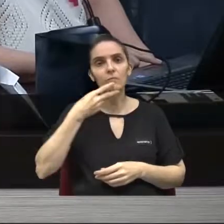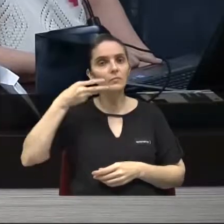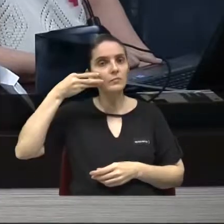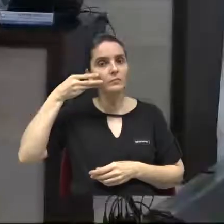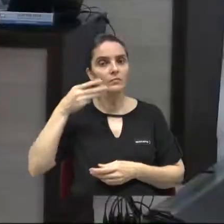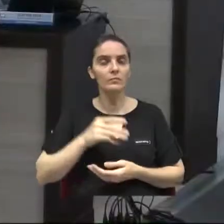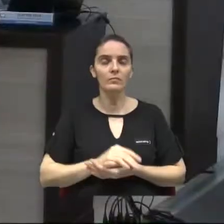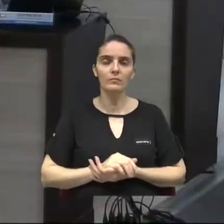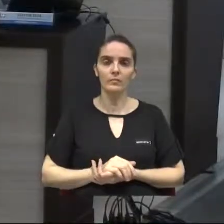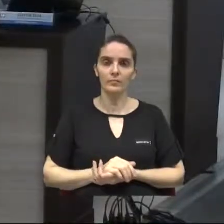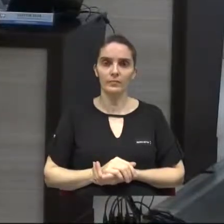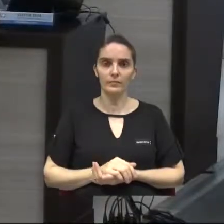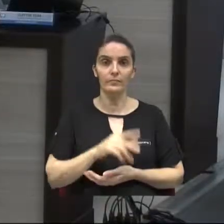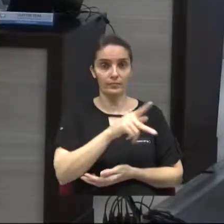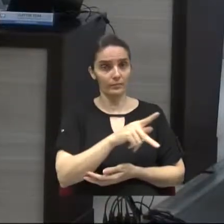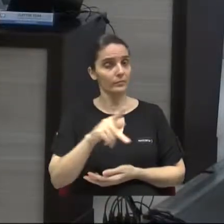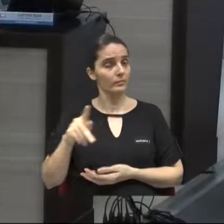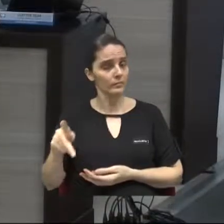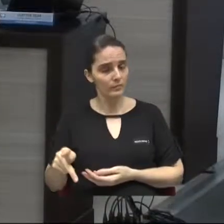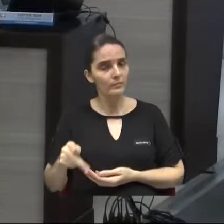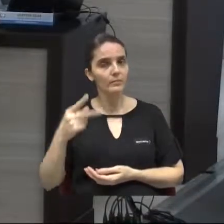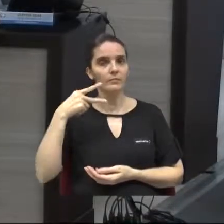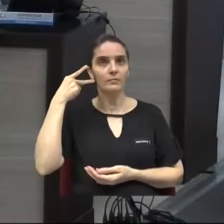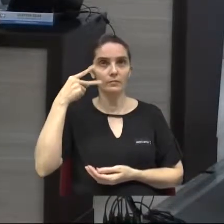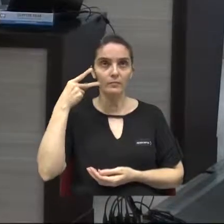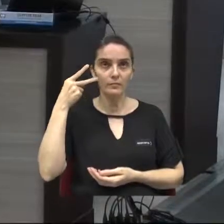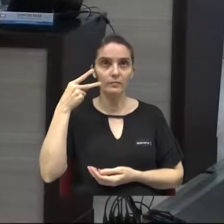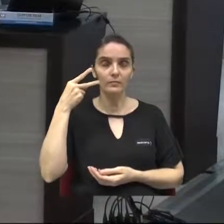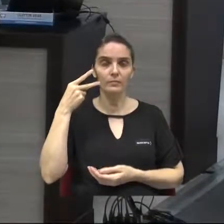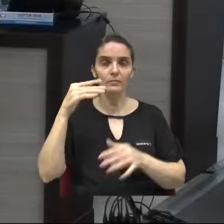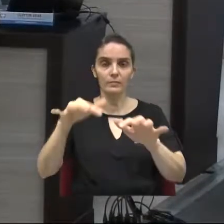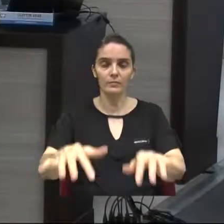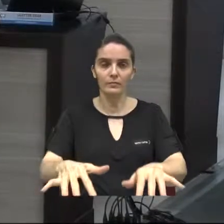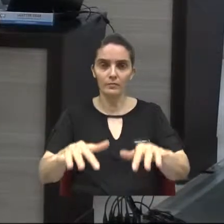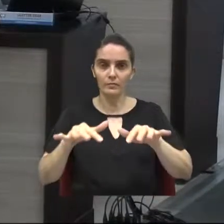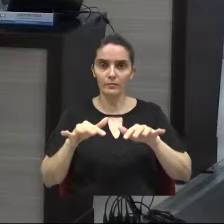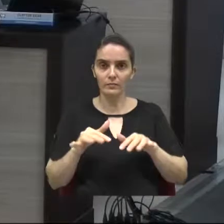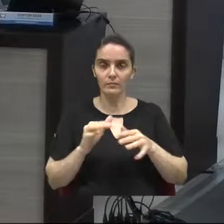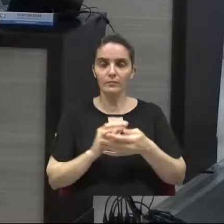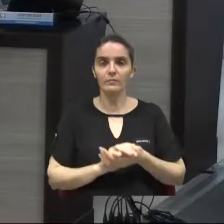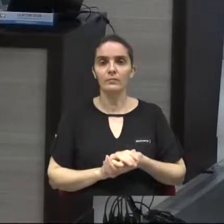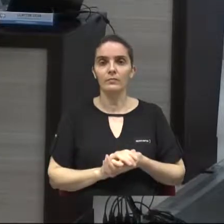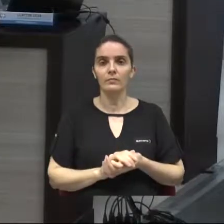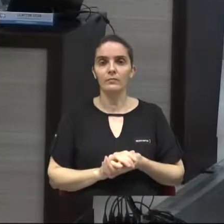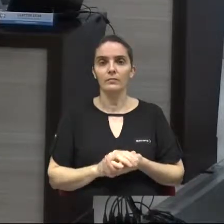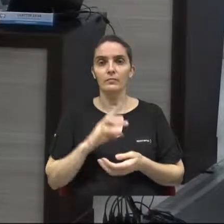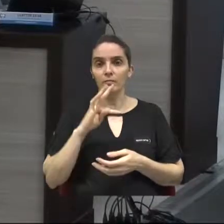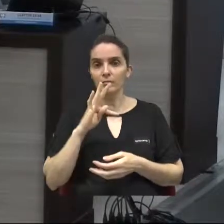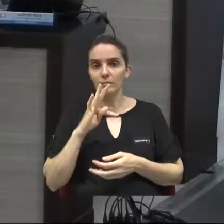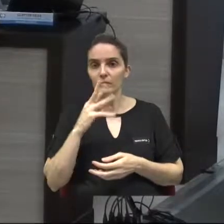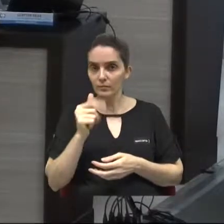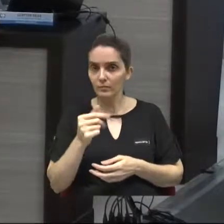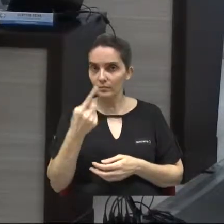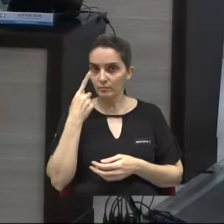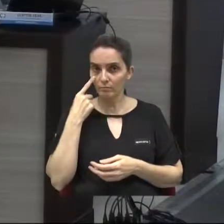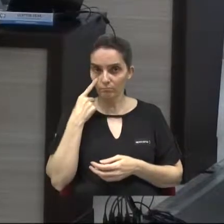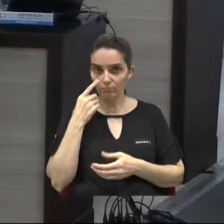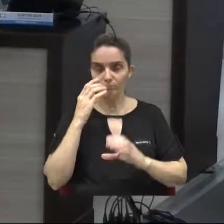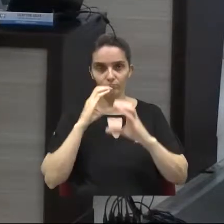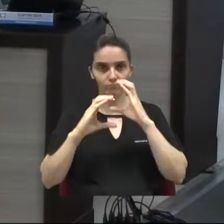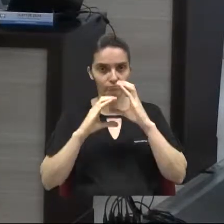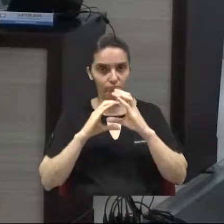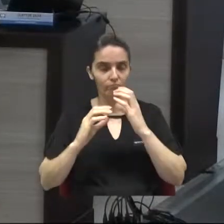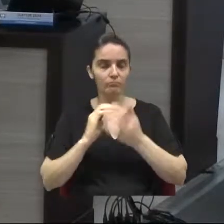Silveira. Senhor presidente, senhoras vereadoras, vereadores, público presente, ouvintes, telespectadores dessa sessão,